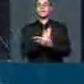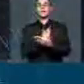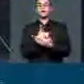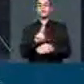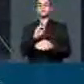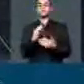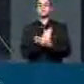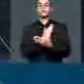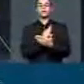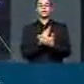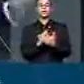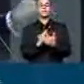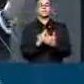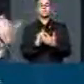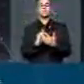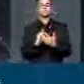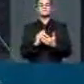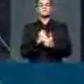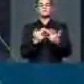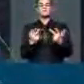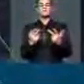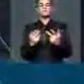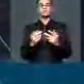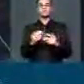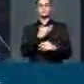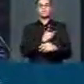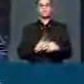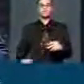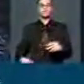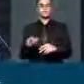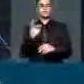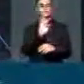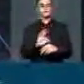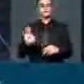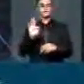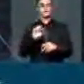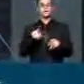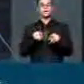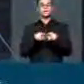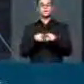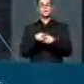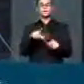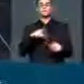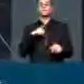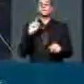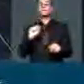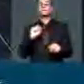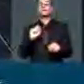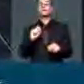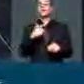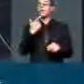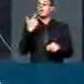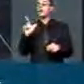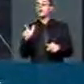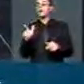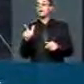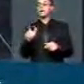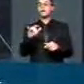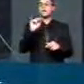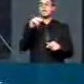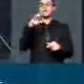tem aí do outro lado o INCRA e a FUNAI criando novos assentados, criando novos,